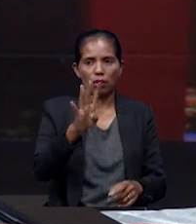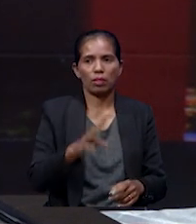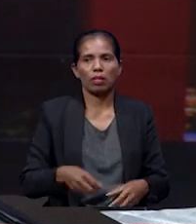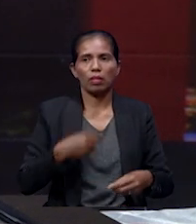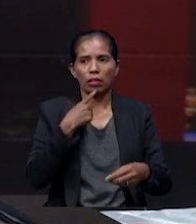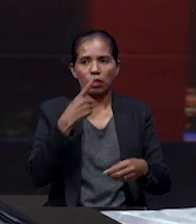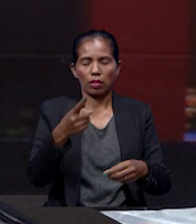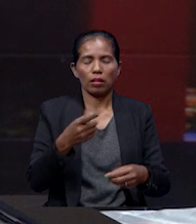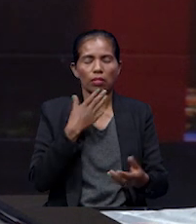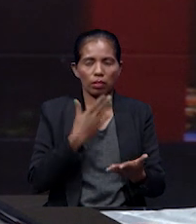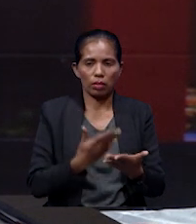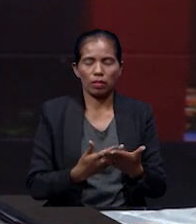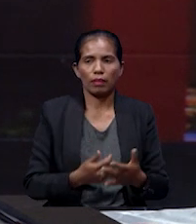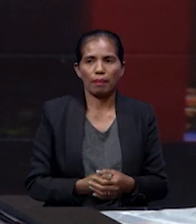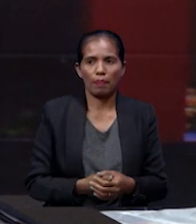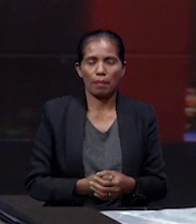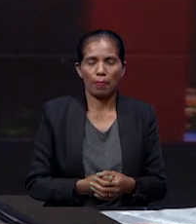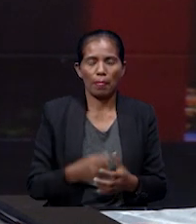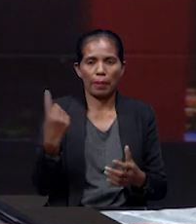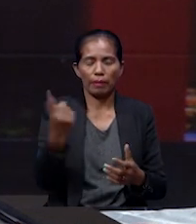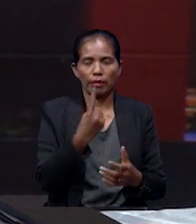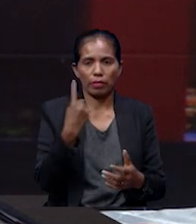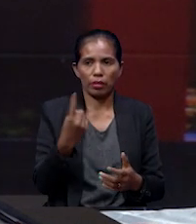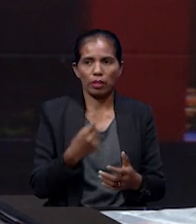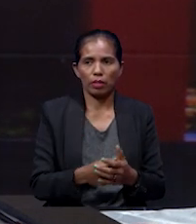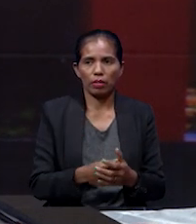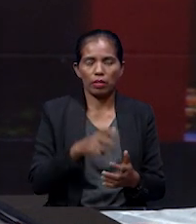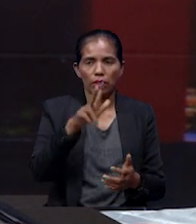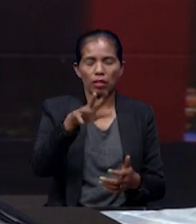considerança válido, vale, e mantém na fati